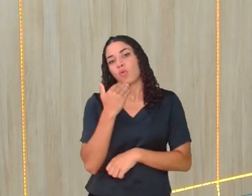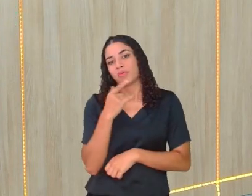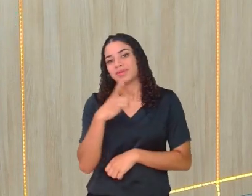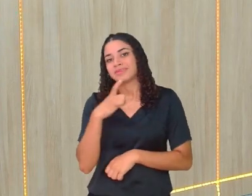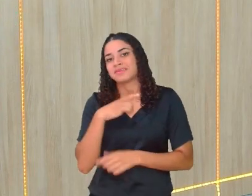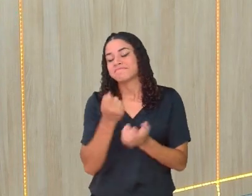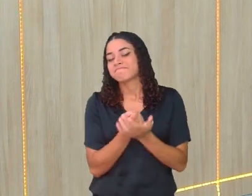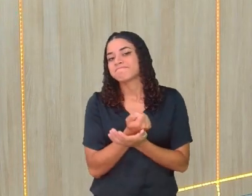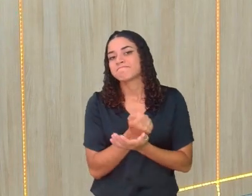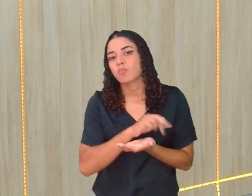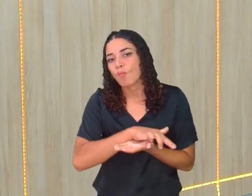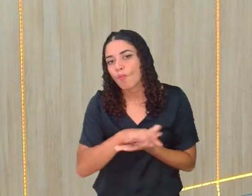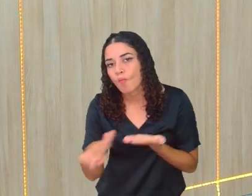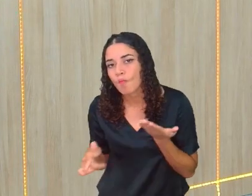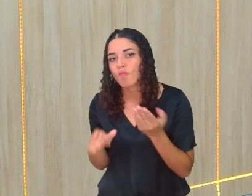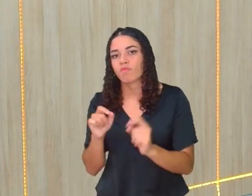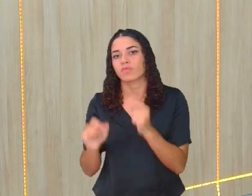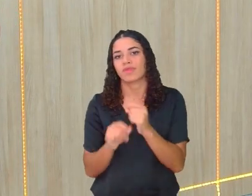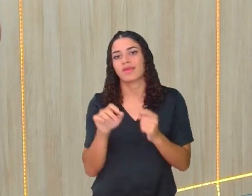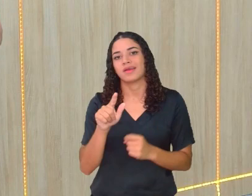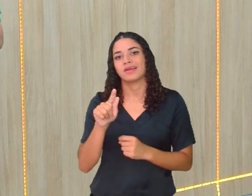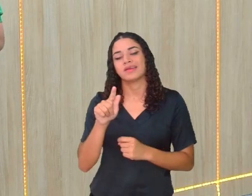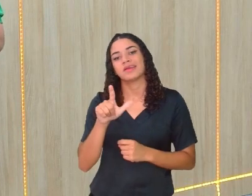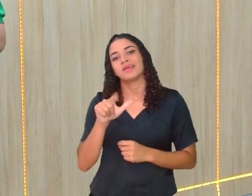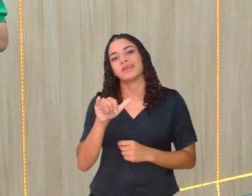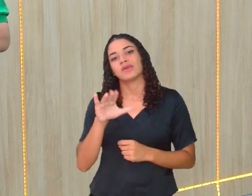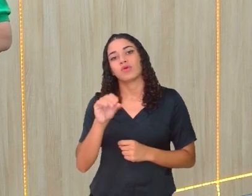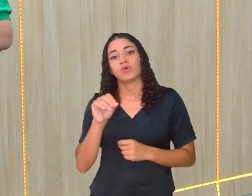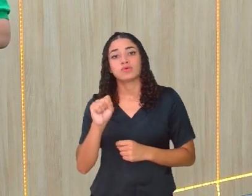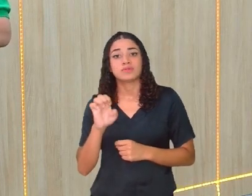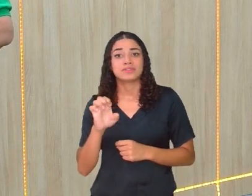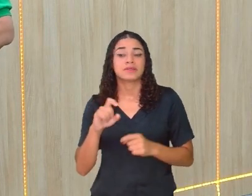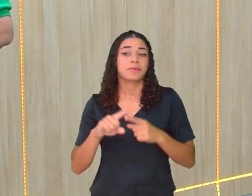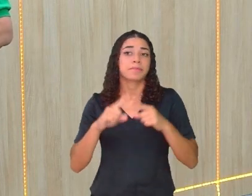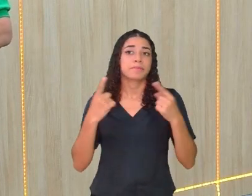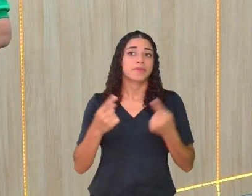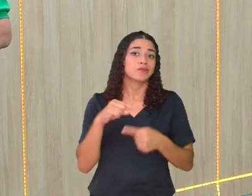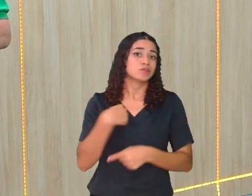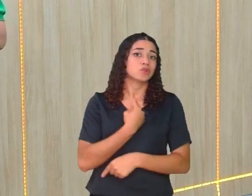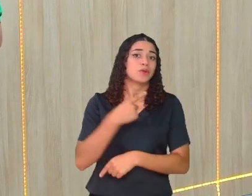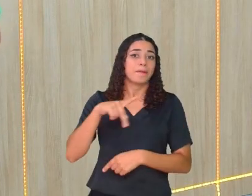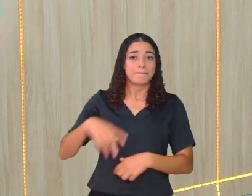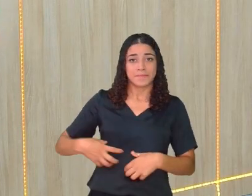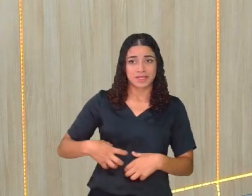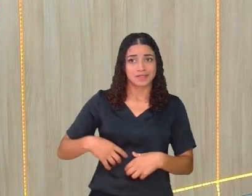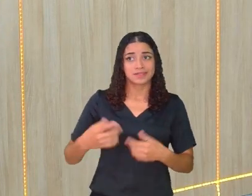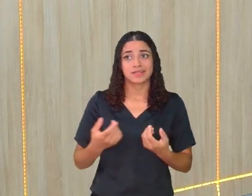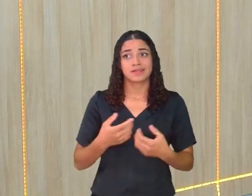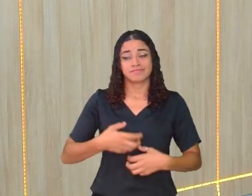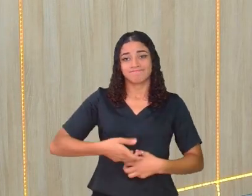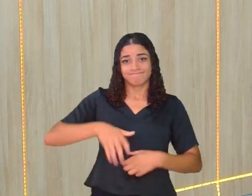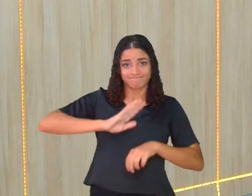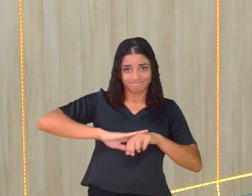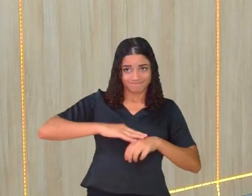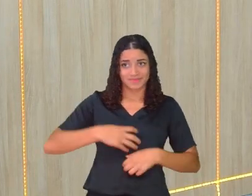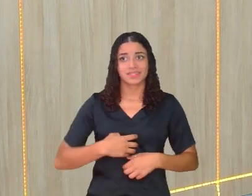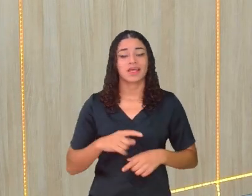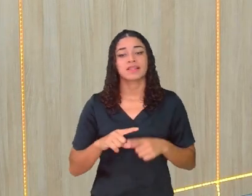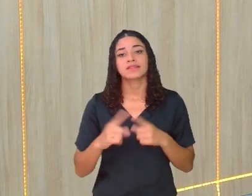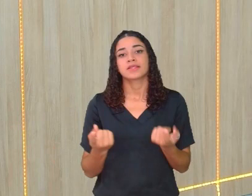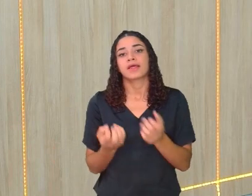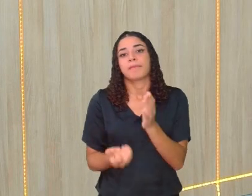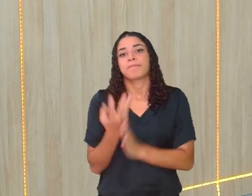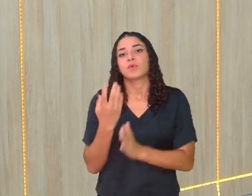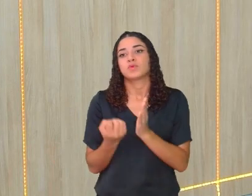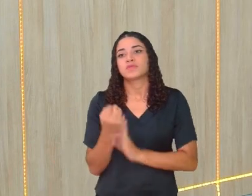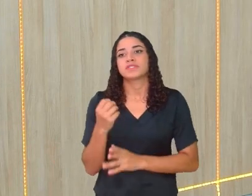mas o nosso pâncreas não está produzindo a insulina suficiente. Então, veja aí a questão desse